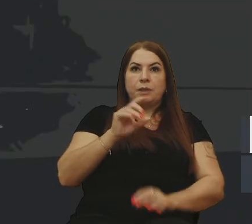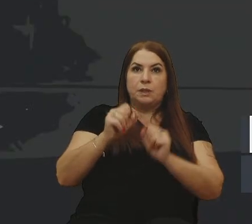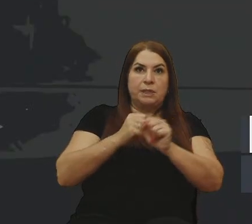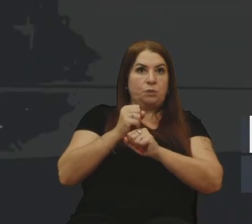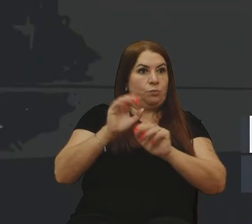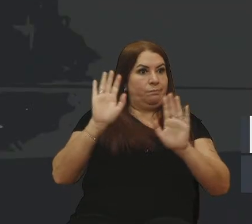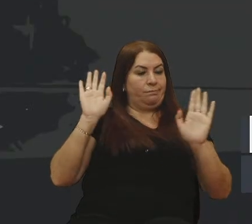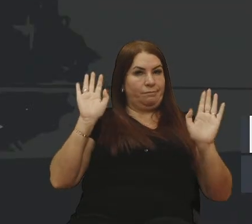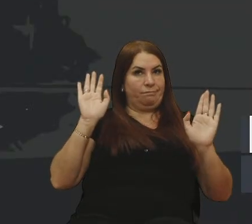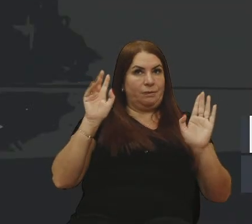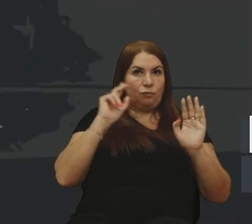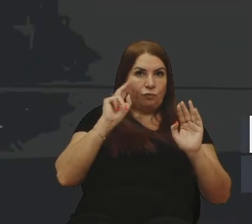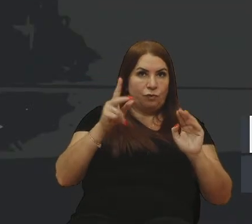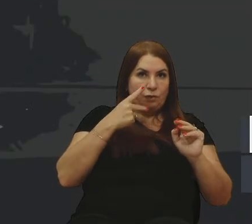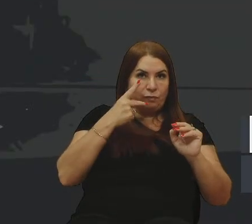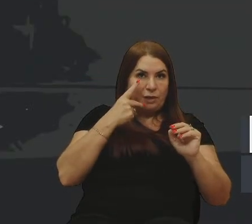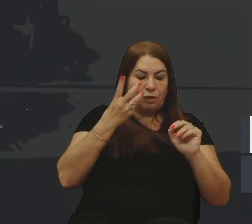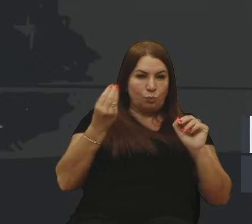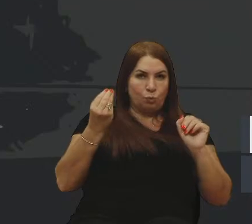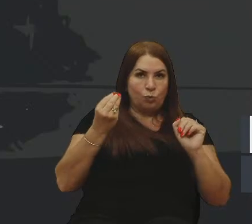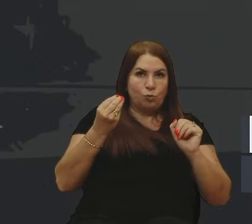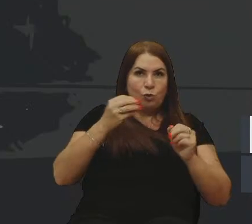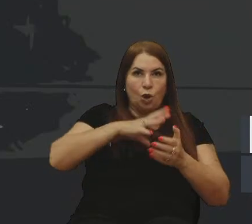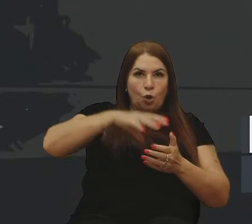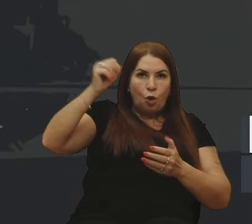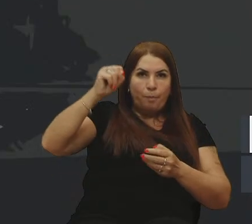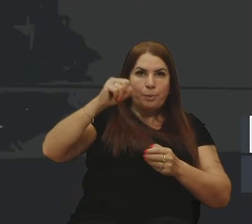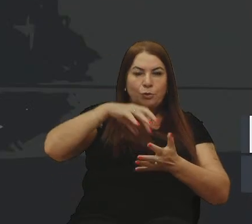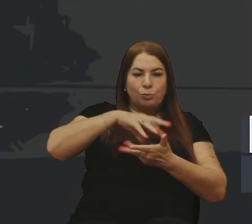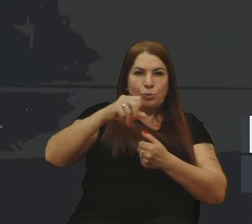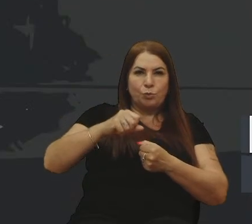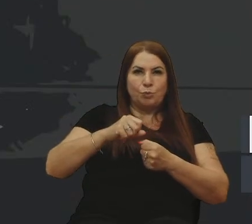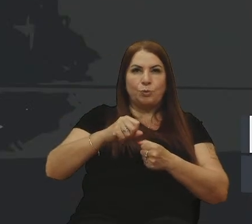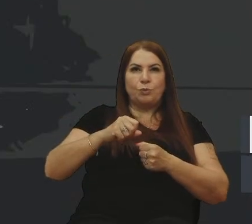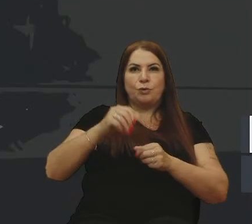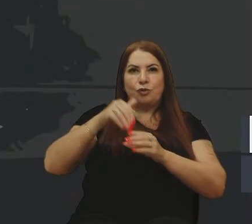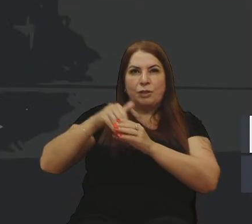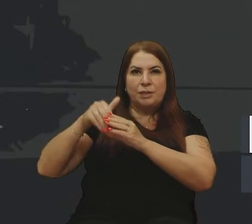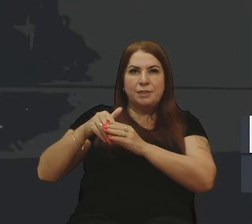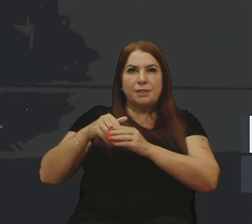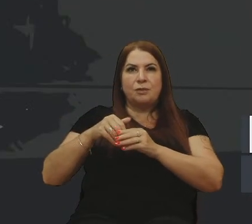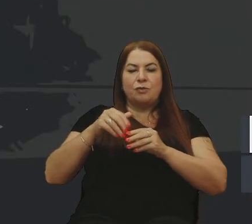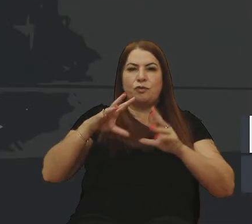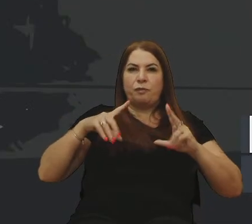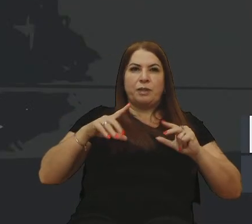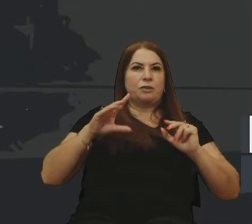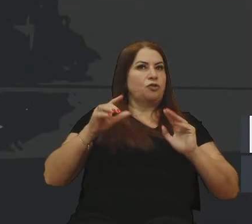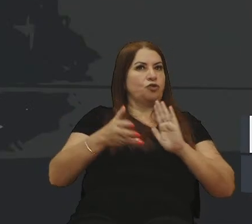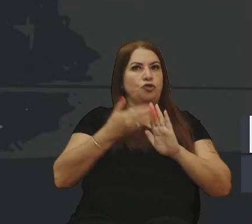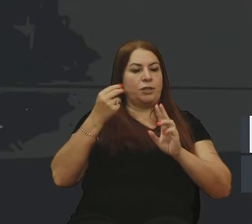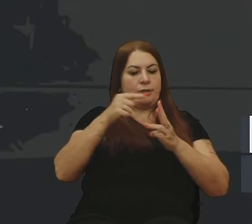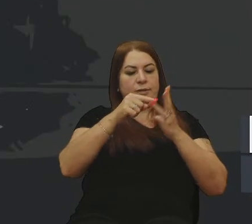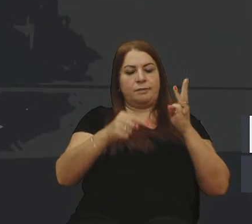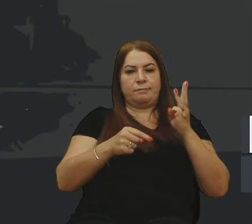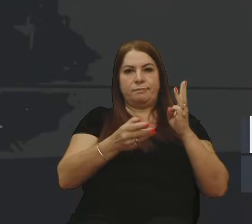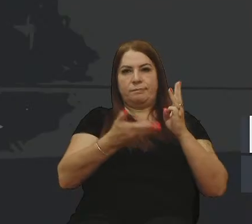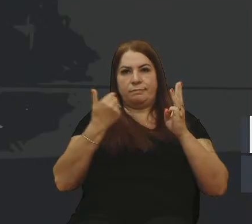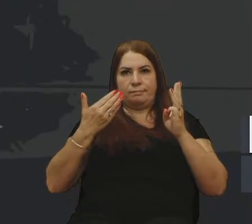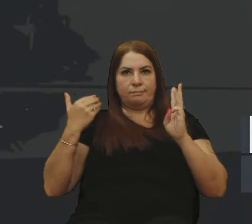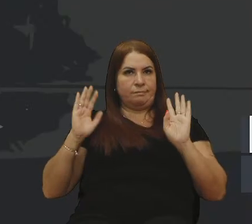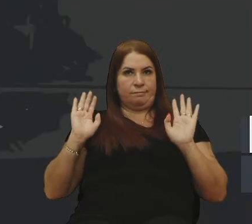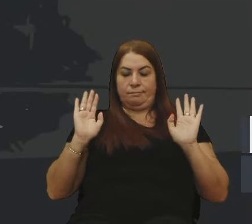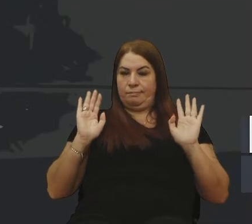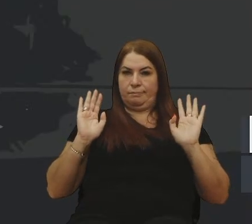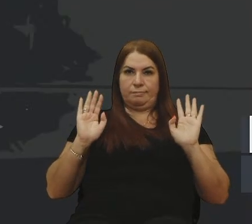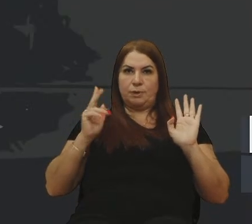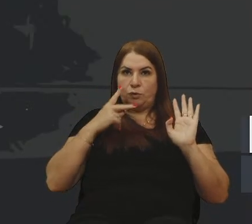gente, se vocês estão falando muito de Copa do Mundo, de eleições e de feriado prolongado, eu sugiro que vocês tirem essas 3 palavras do vocabulário de vocês.